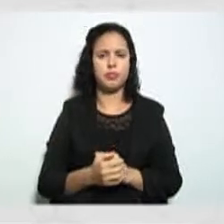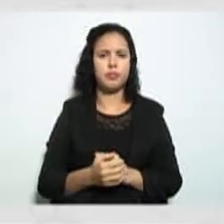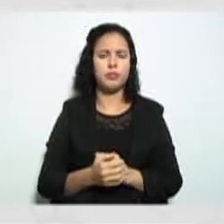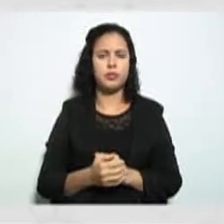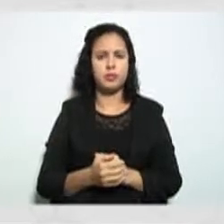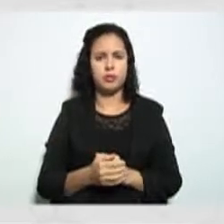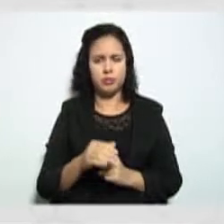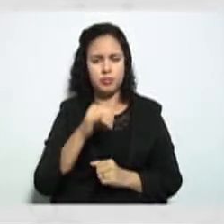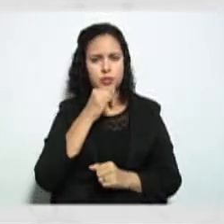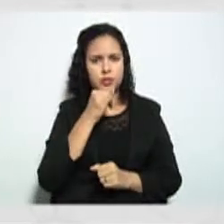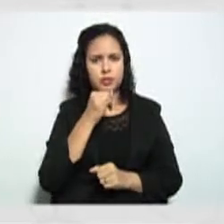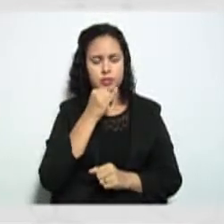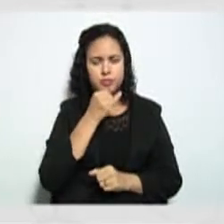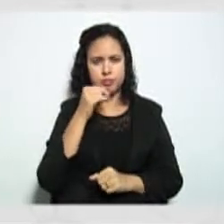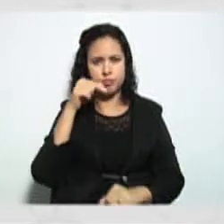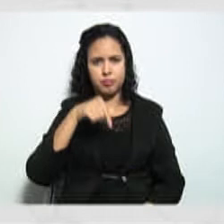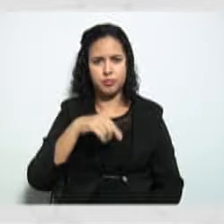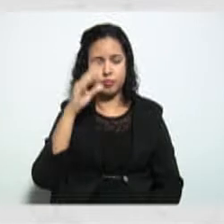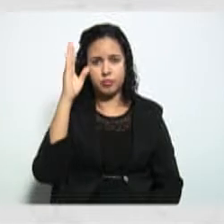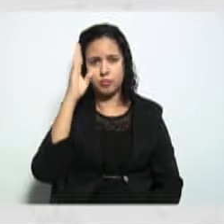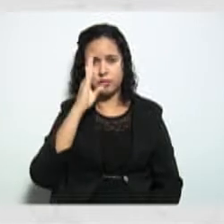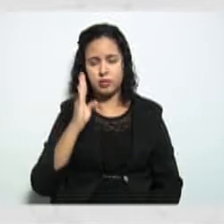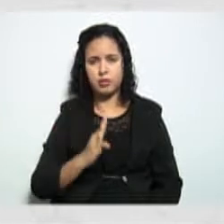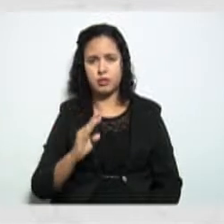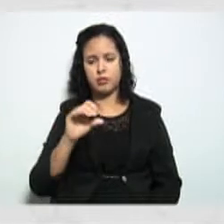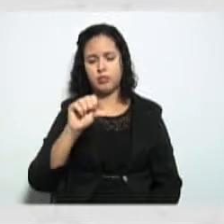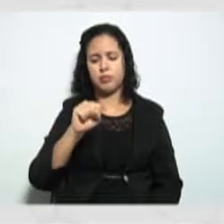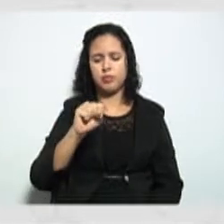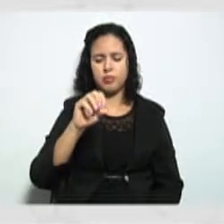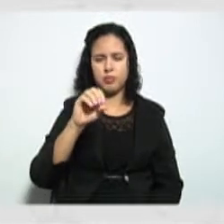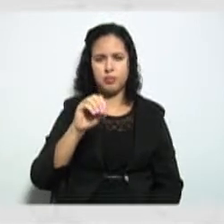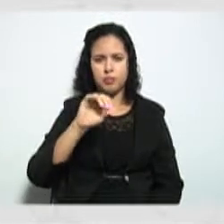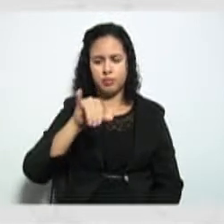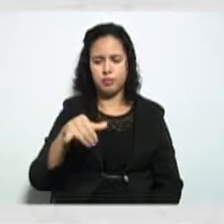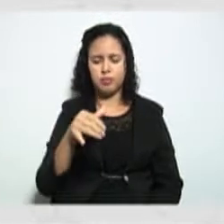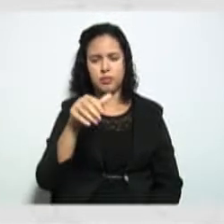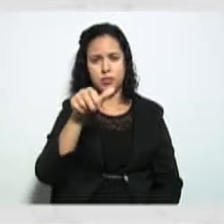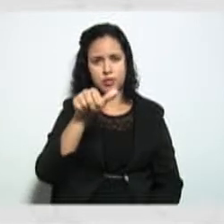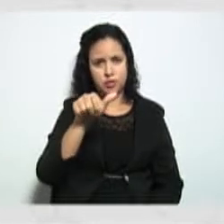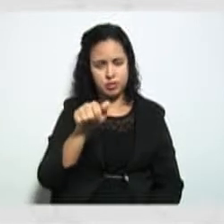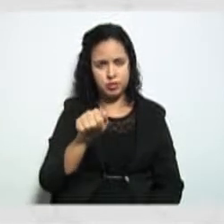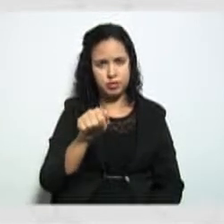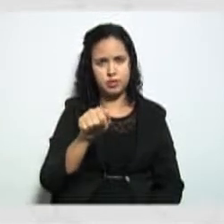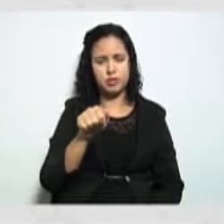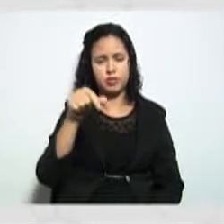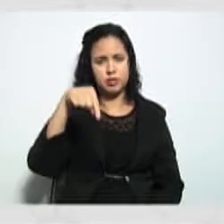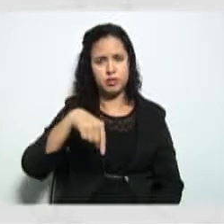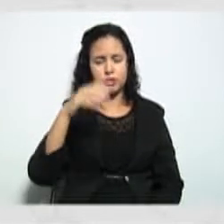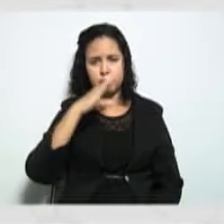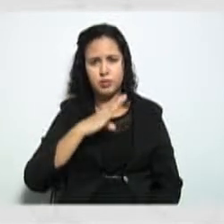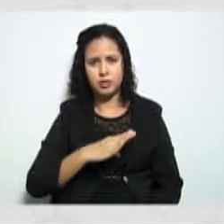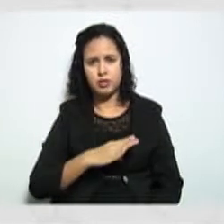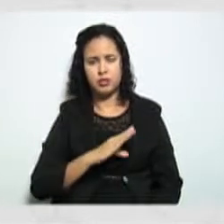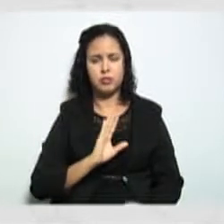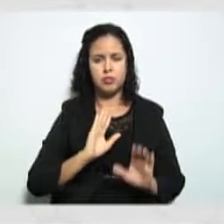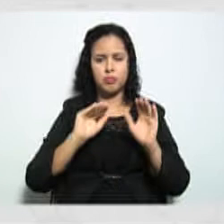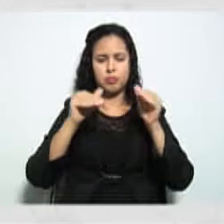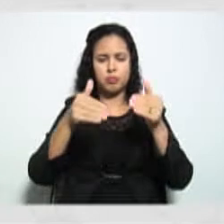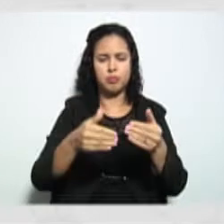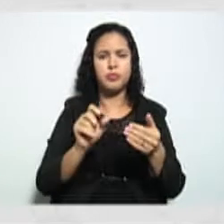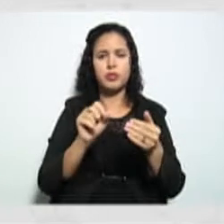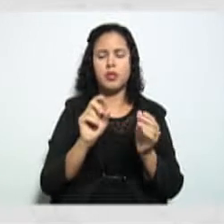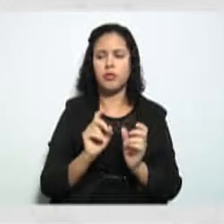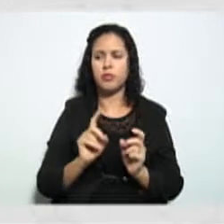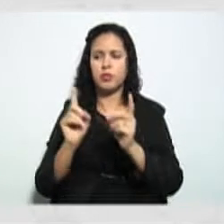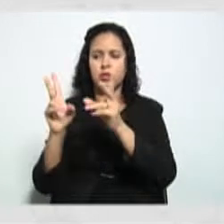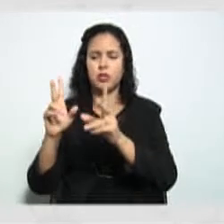foco da produção de soja no Brasil é a comercialização para outros países. A gente vende soja para a China, vende soja para a Europa. Esses